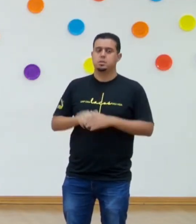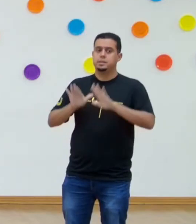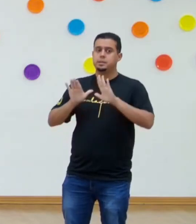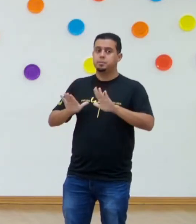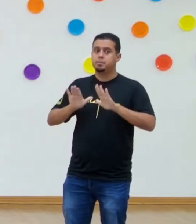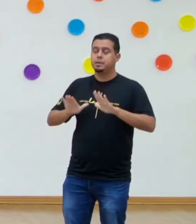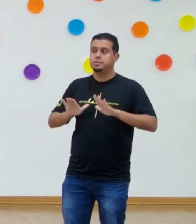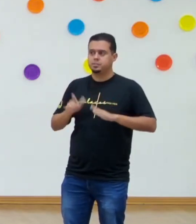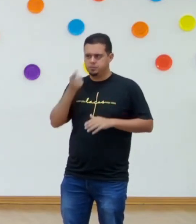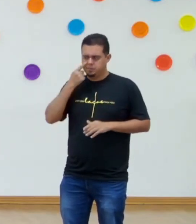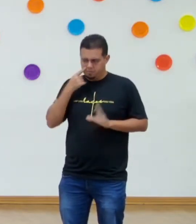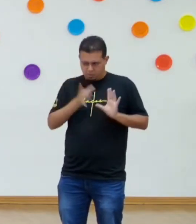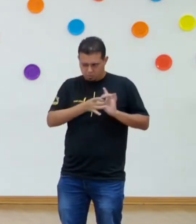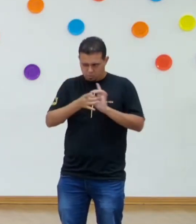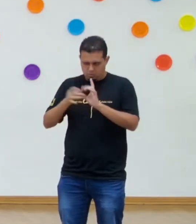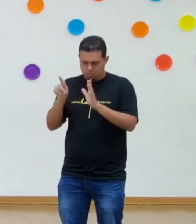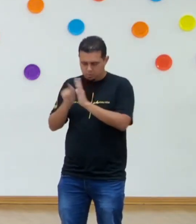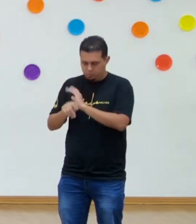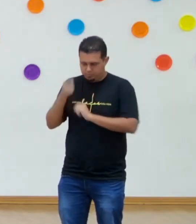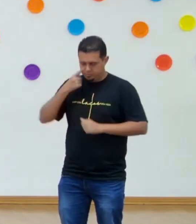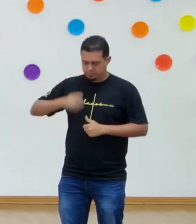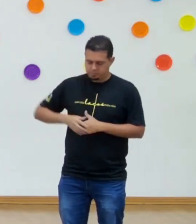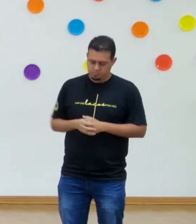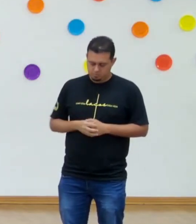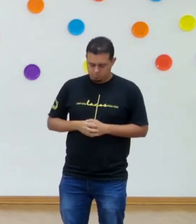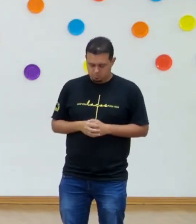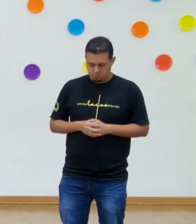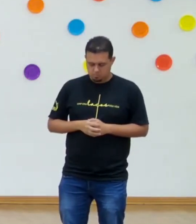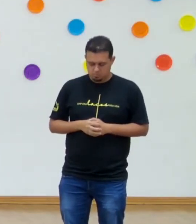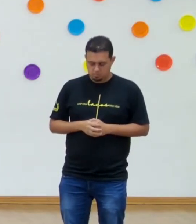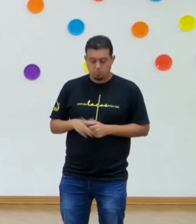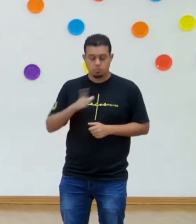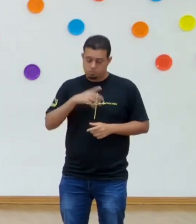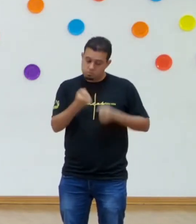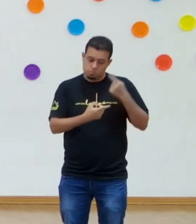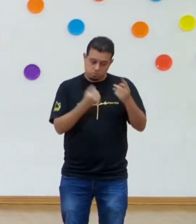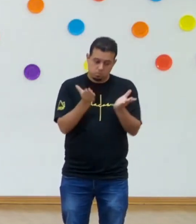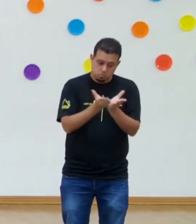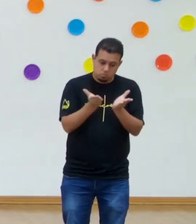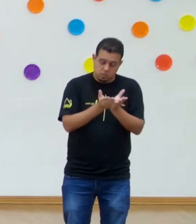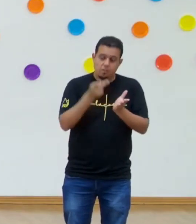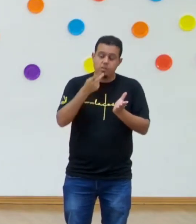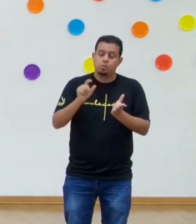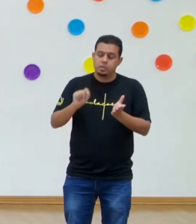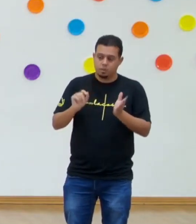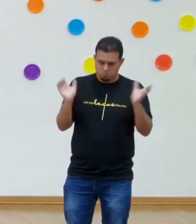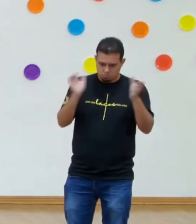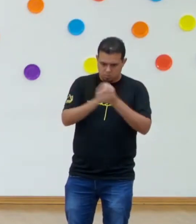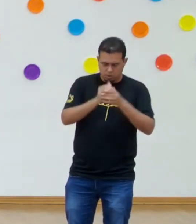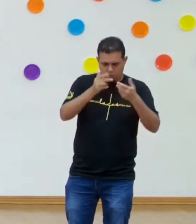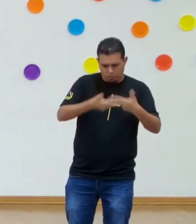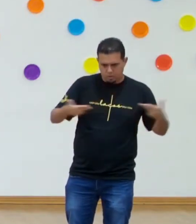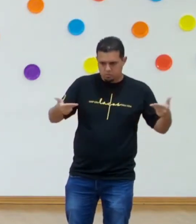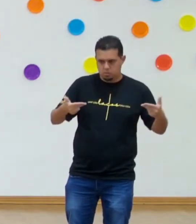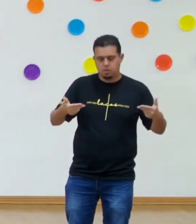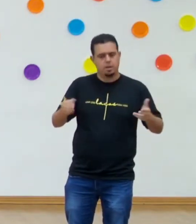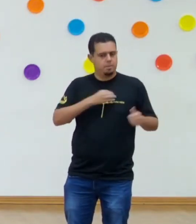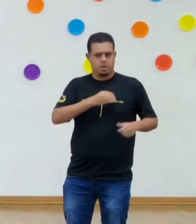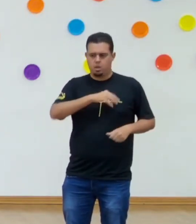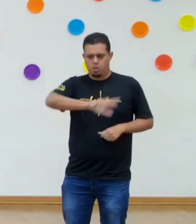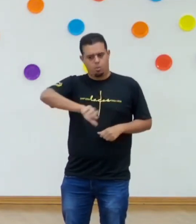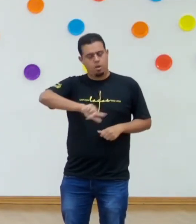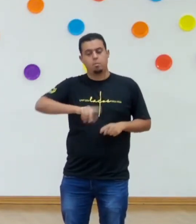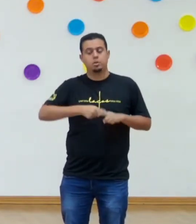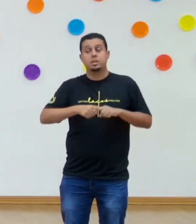uma contextualização na pergunta. Há cristãos que dizem que a poligamia não é pecado, pois Deus